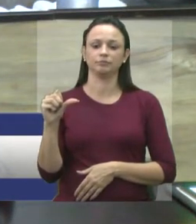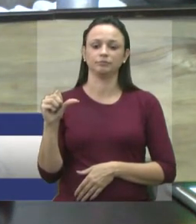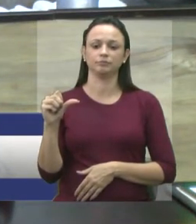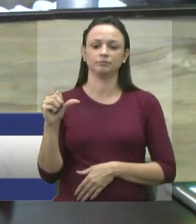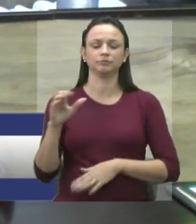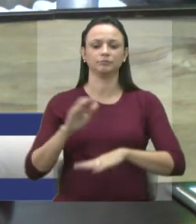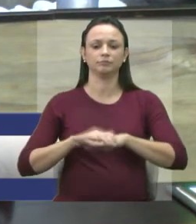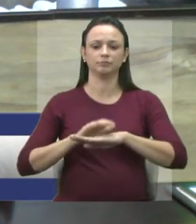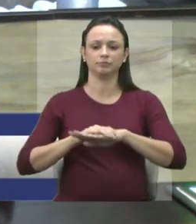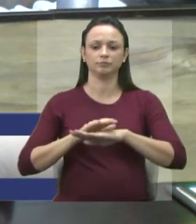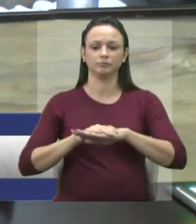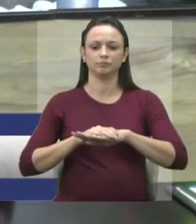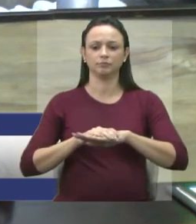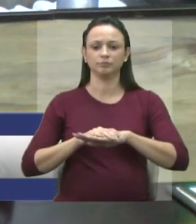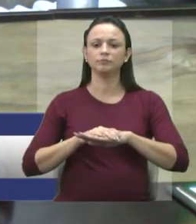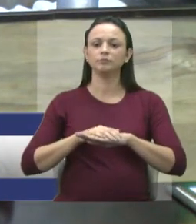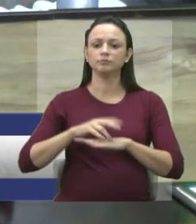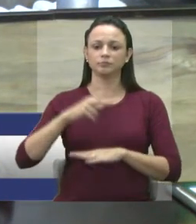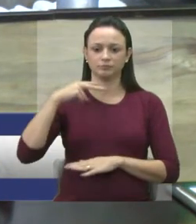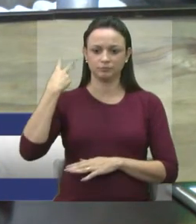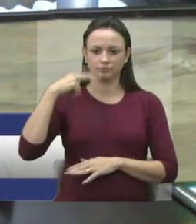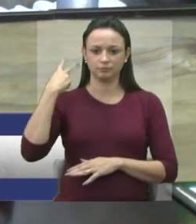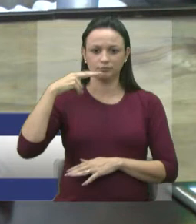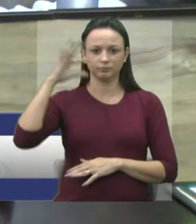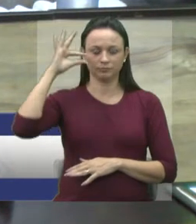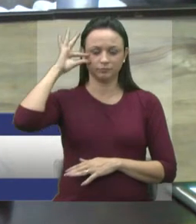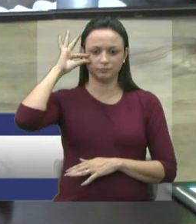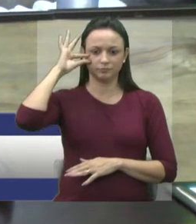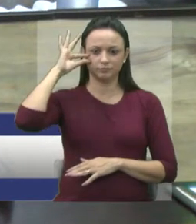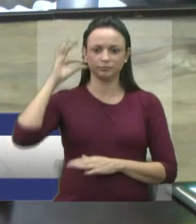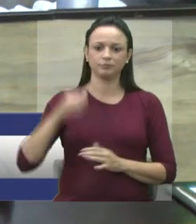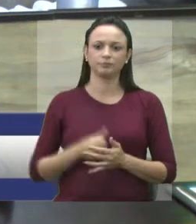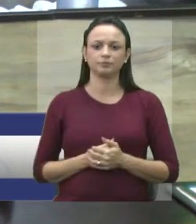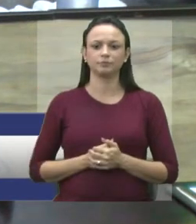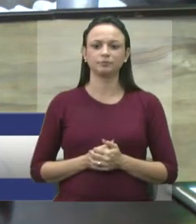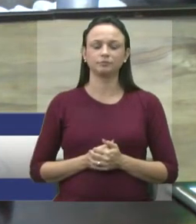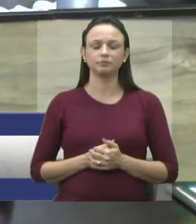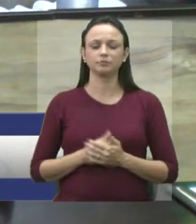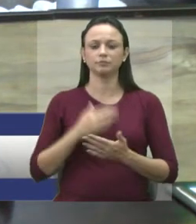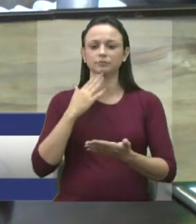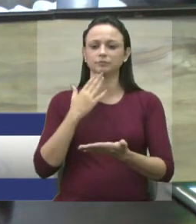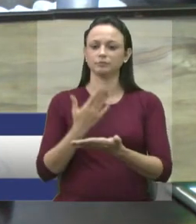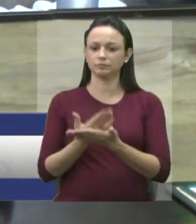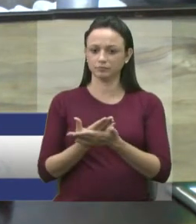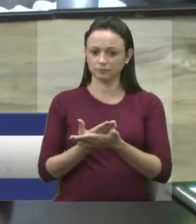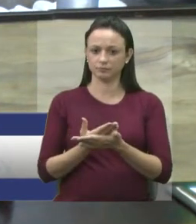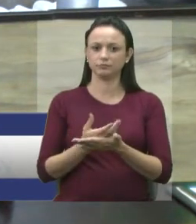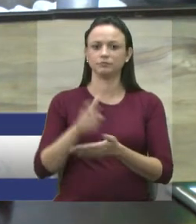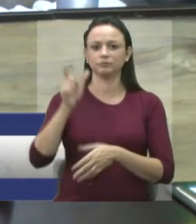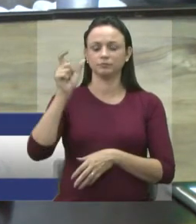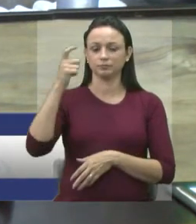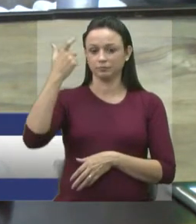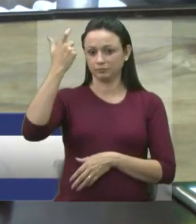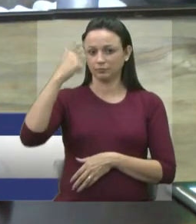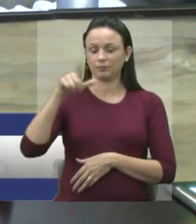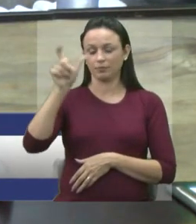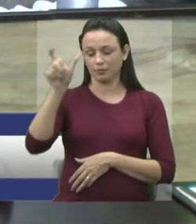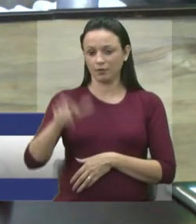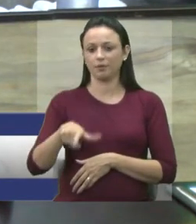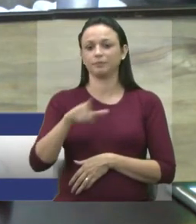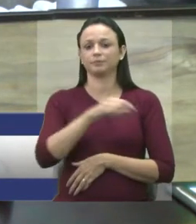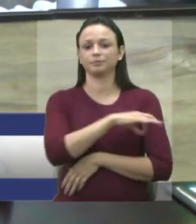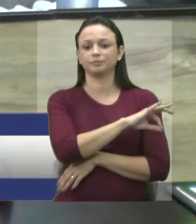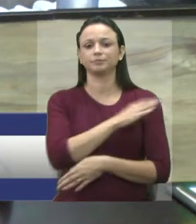630/2019. Autoria, vereador Wagner Brasil de Barros. Requerendo ao senhor prefeito municipal